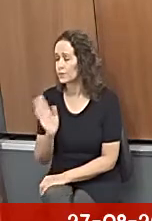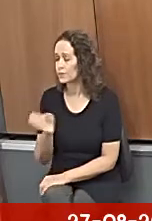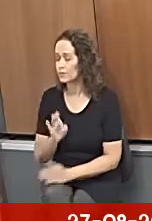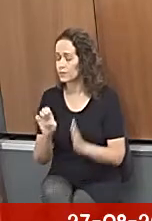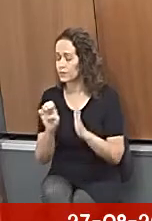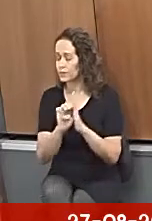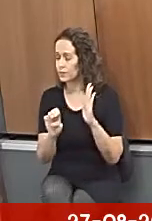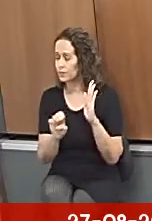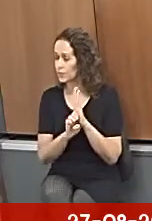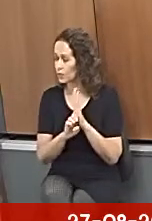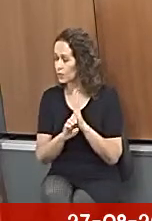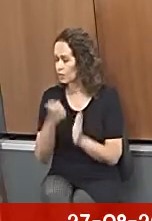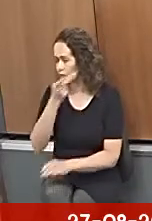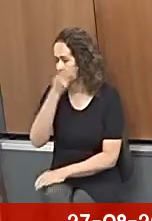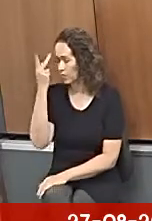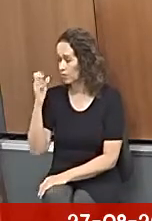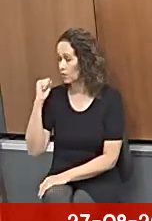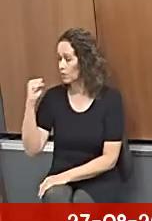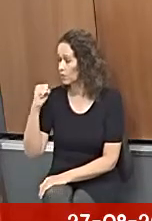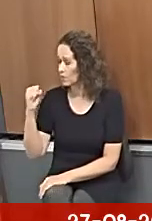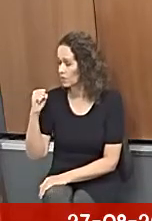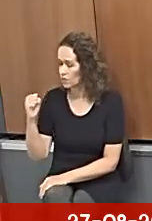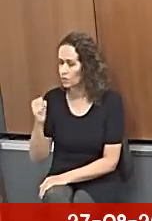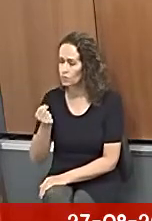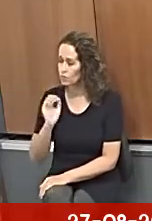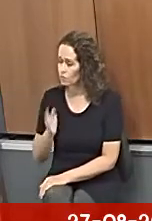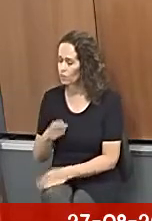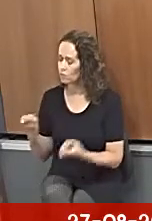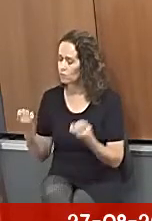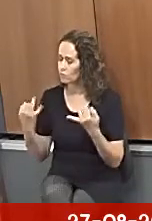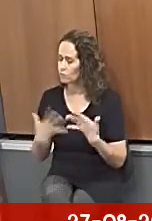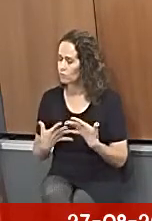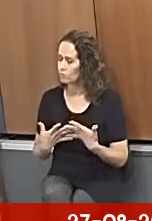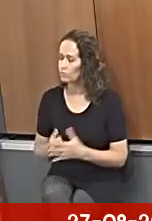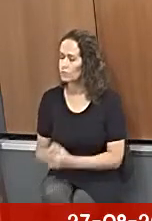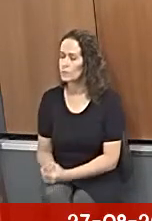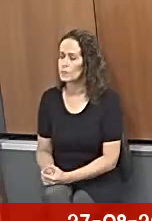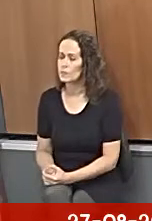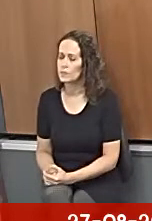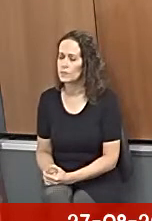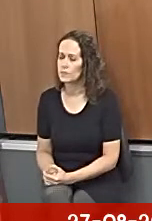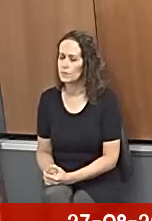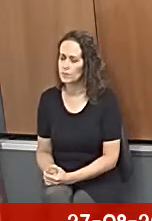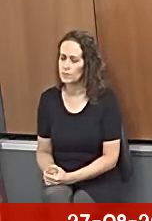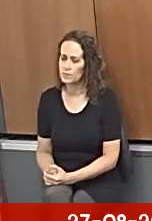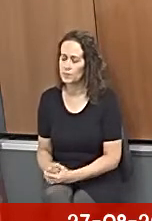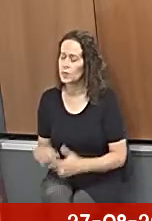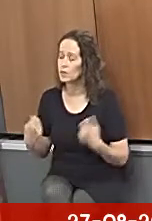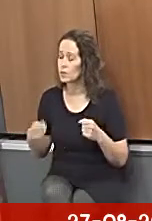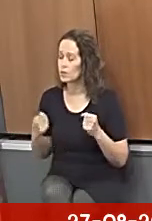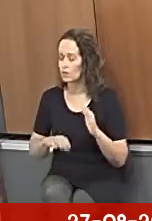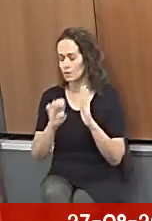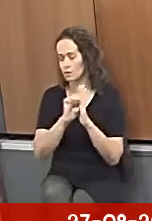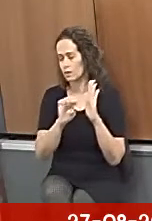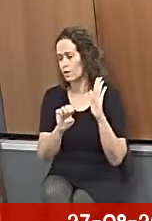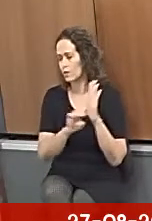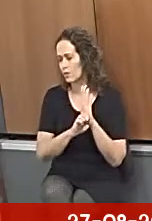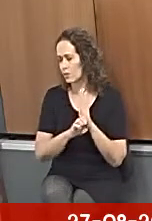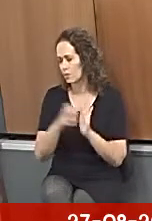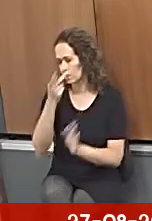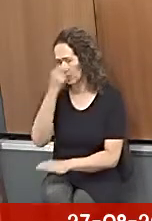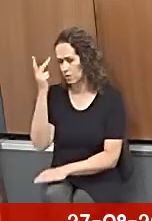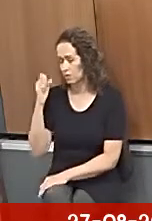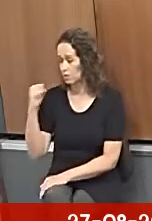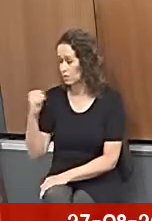torcedor como rocco bem disse aqui que foi justificado para ele que deveria ser aplicado o estatuto do torcedor foi